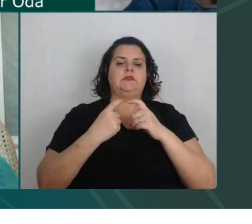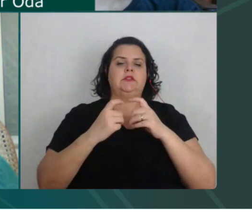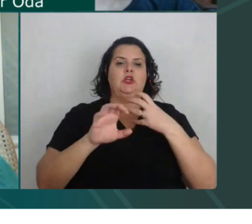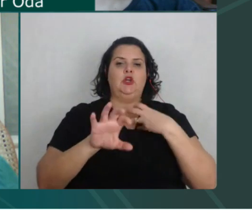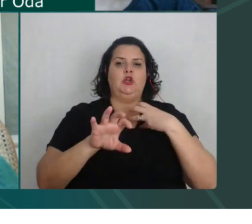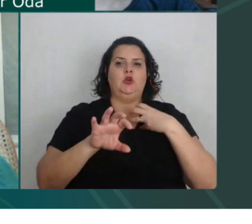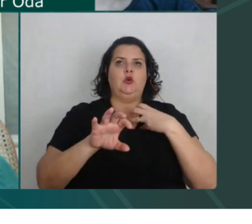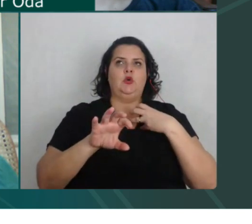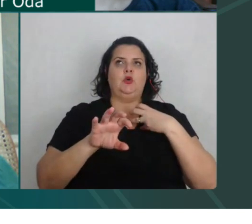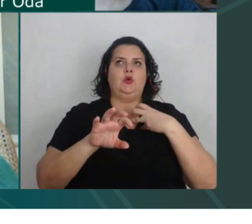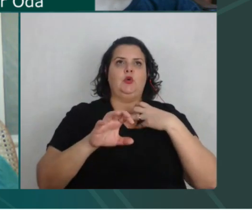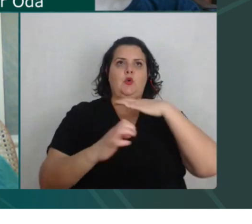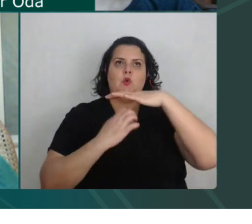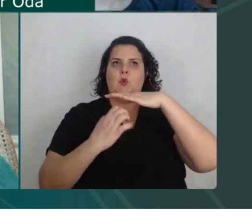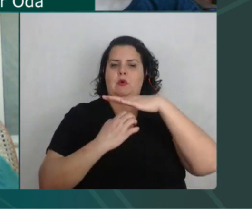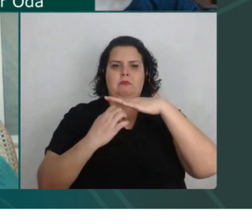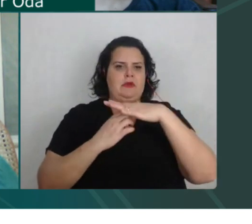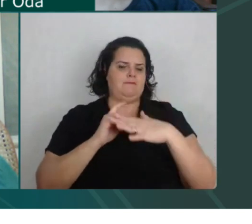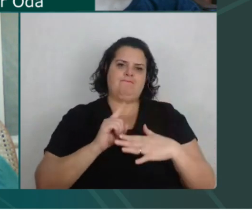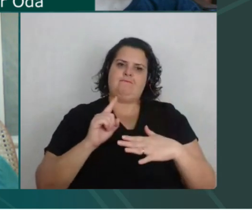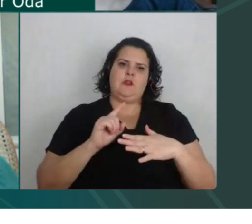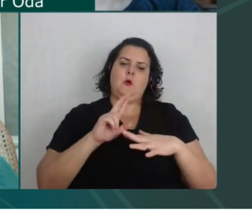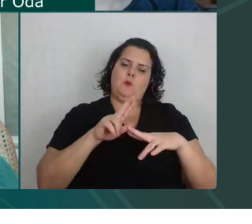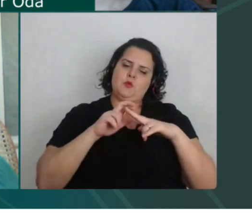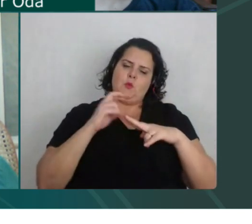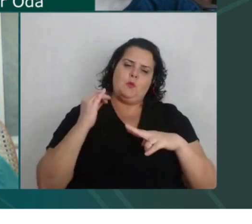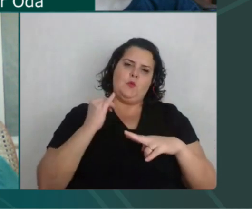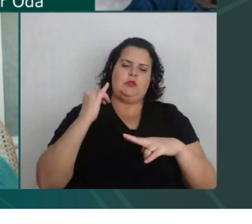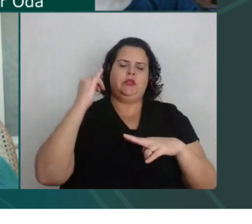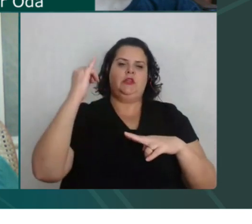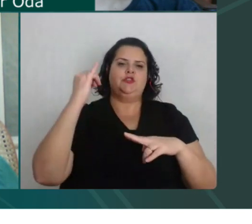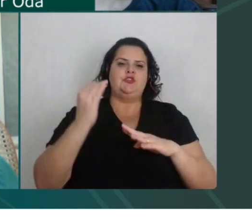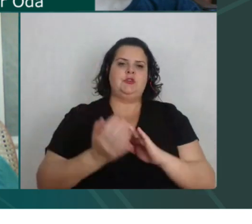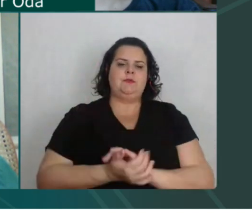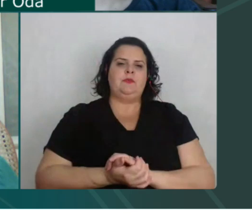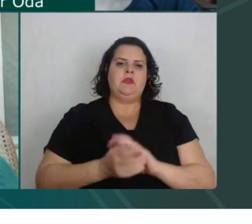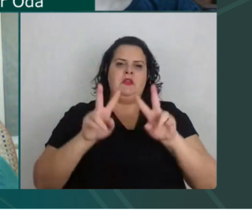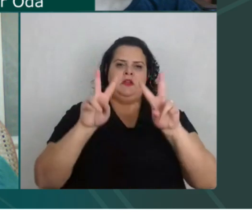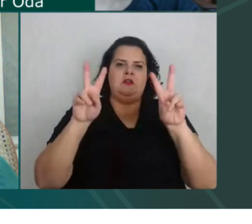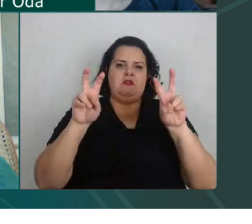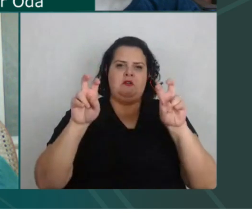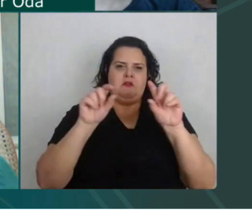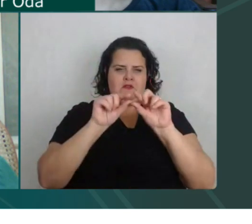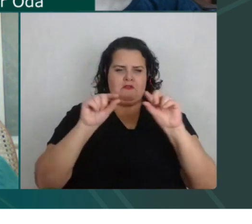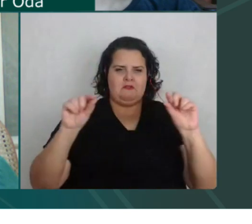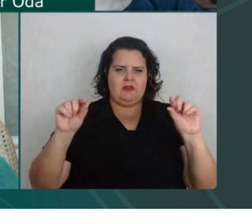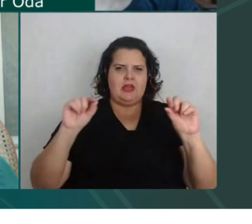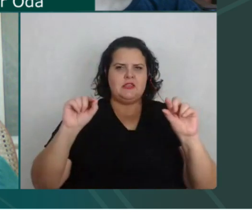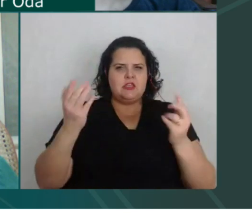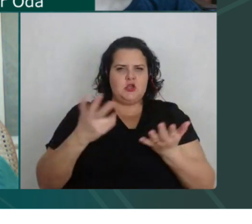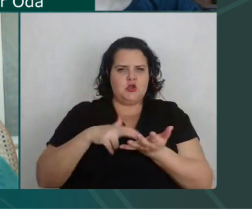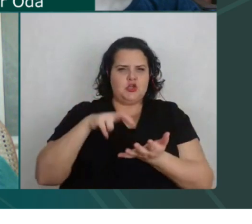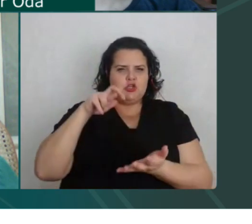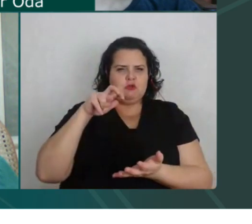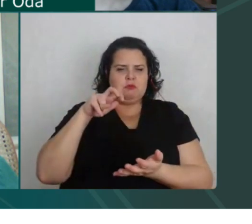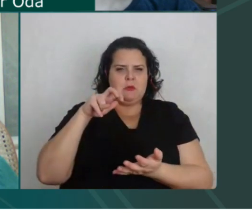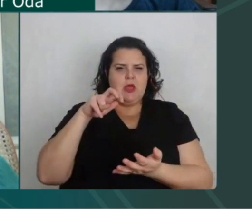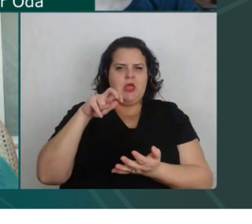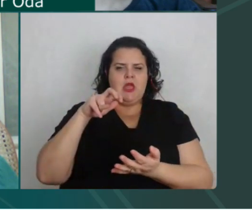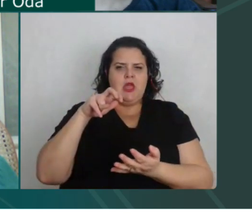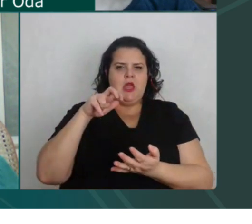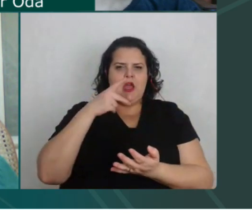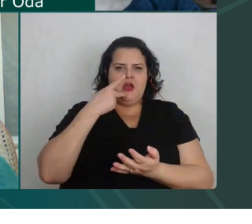essencial. E vou finalizar com uma frase, digamos assim, que disse hoje pela manhã, mas que eu diria